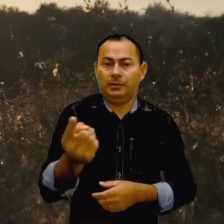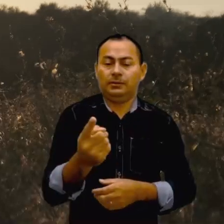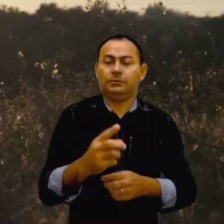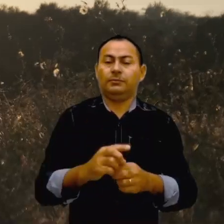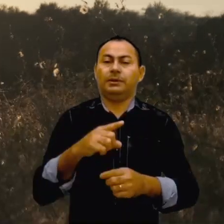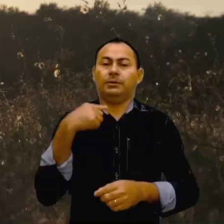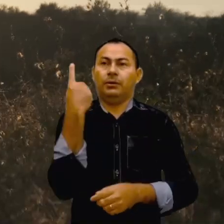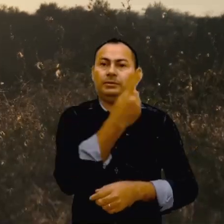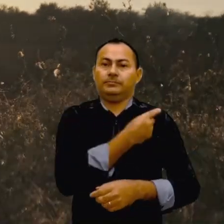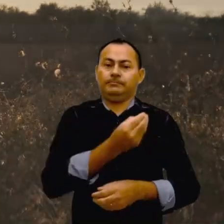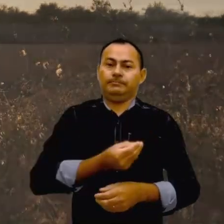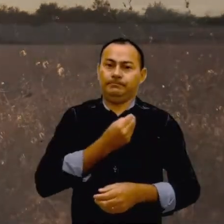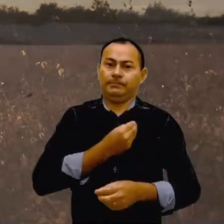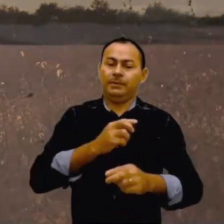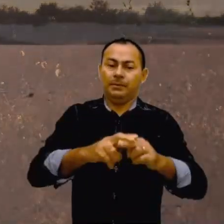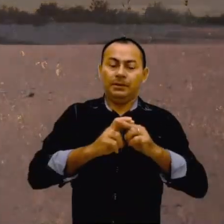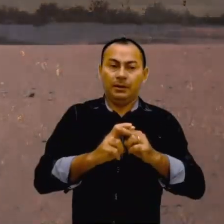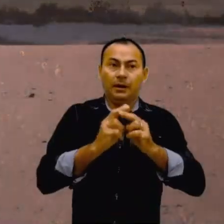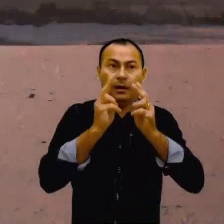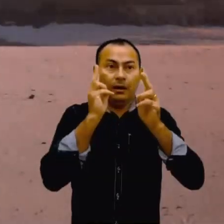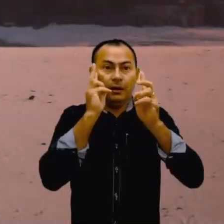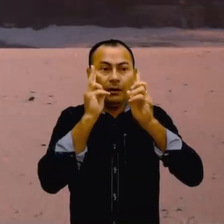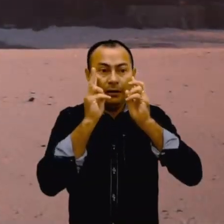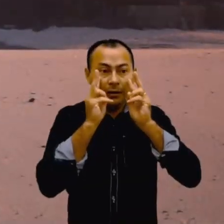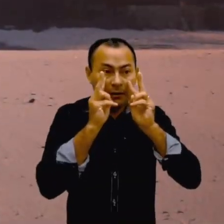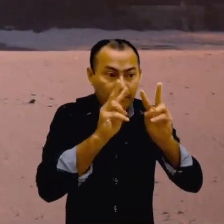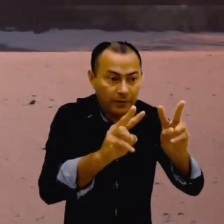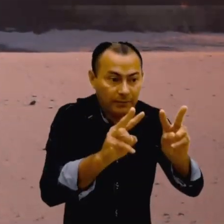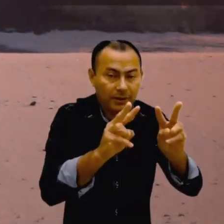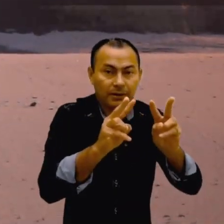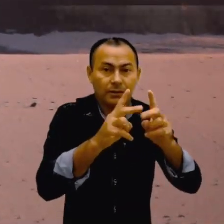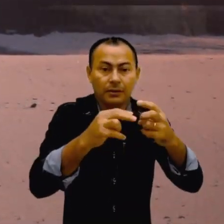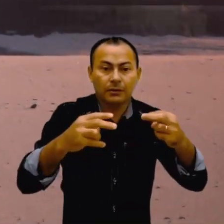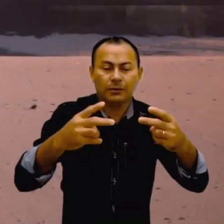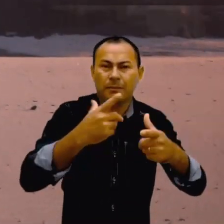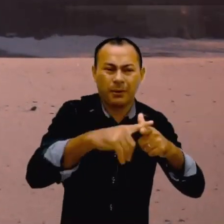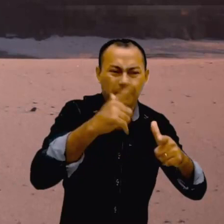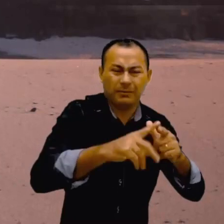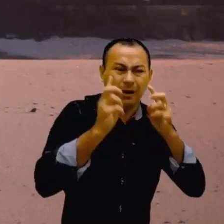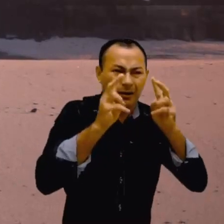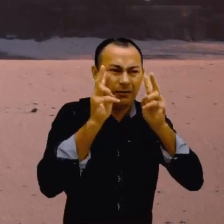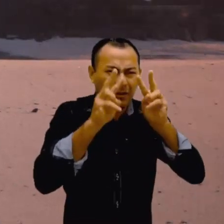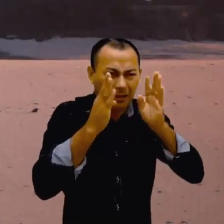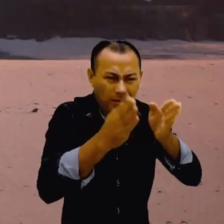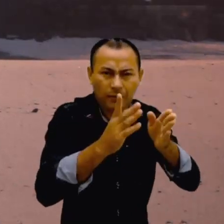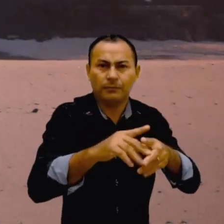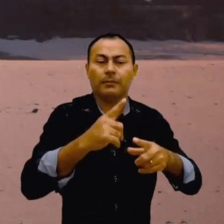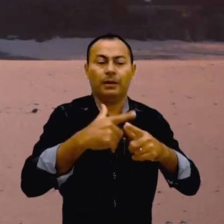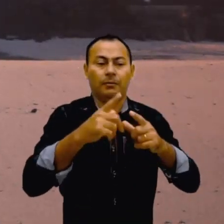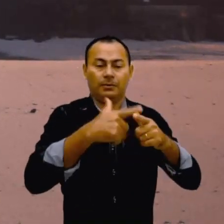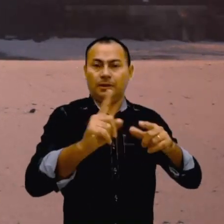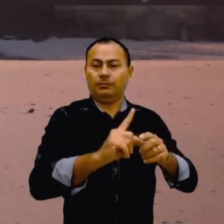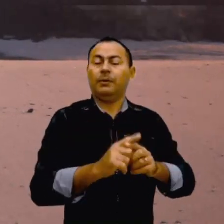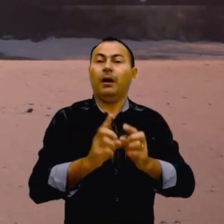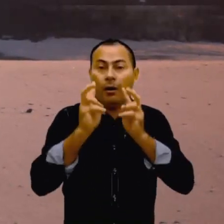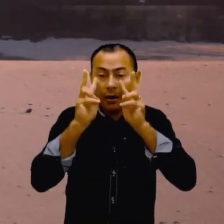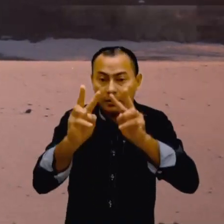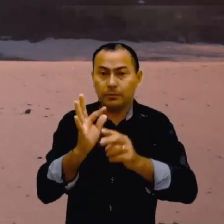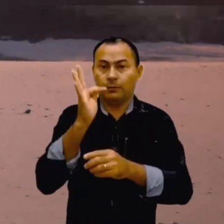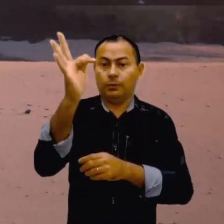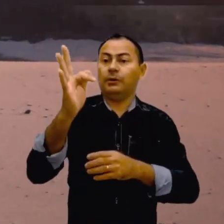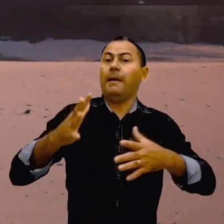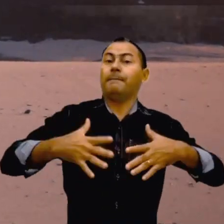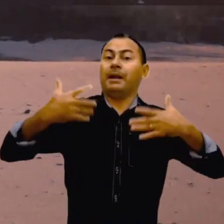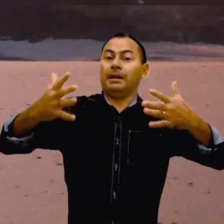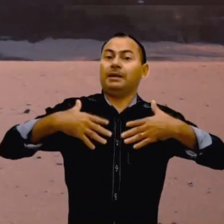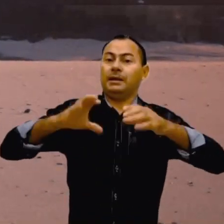eternas sobre nós. Por isso não fixamos nosso olhar naquilo que vemos agora, em todos os problemas que nos rodeiam, mas olhamos para frente,